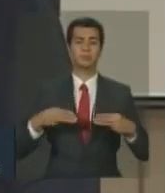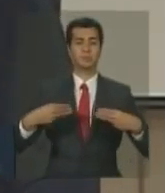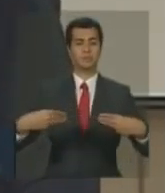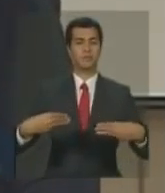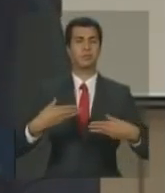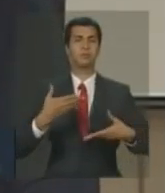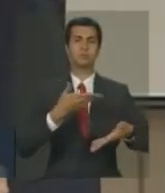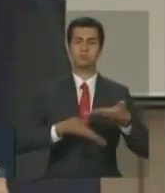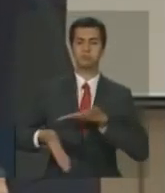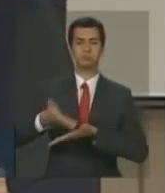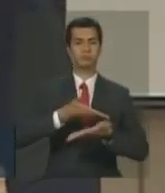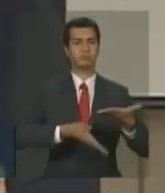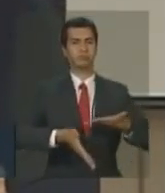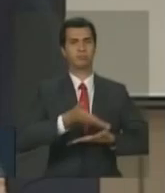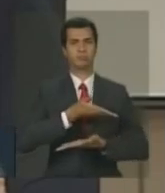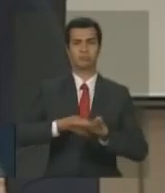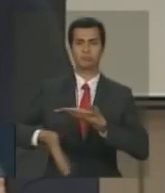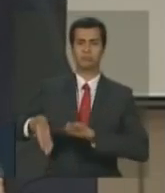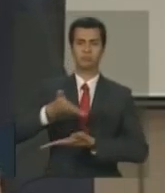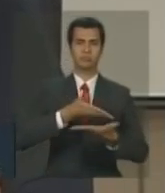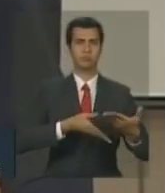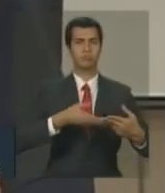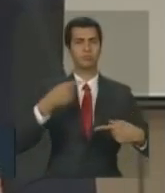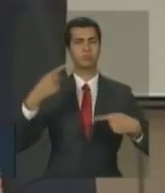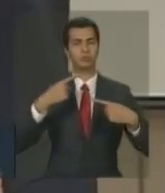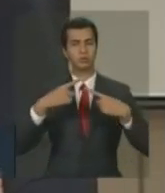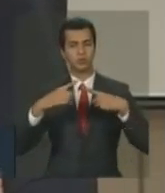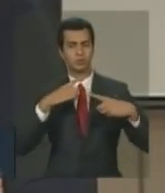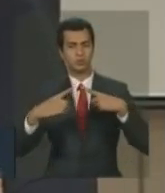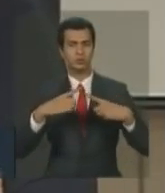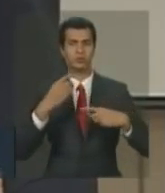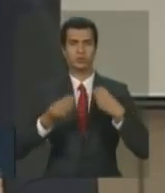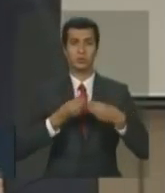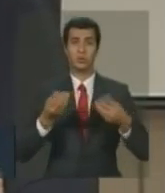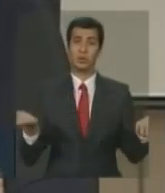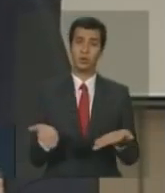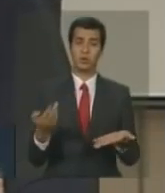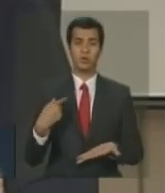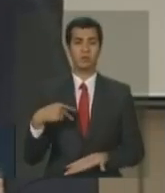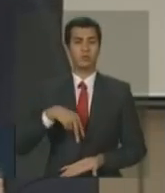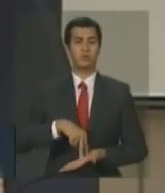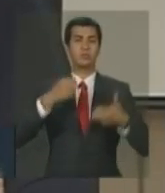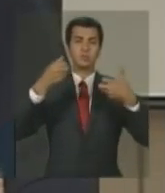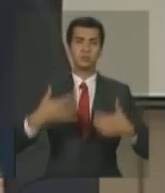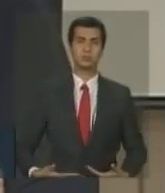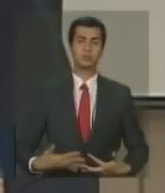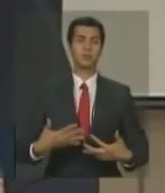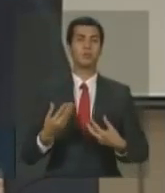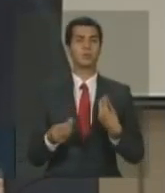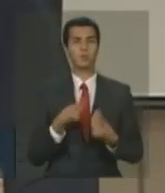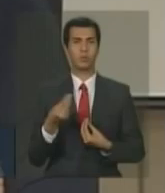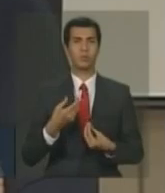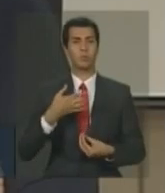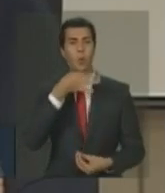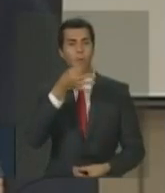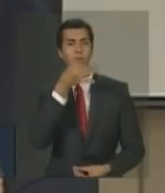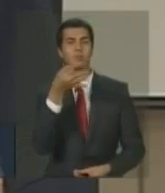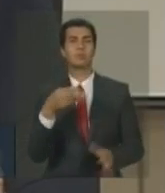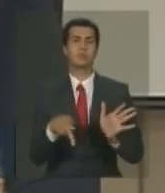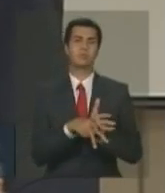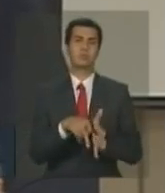uma avaliação, que seja uma avaliação comum, e a partir disso, estou falando em nome do governo. Então, essa é uma